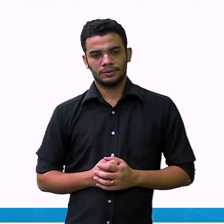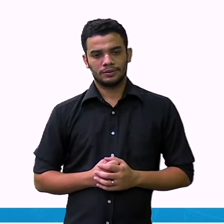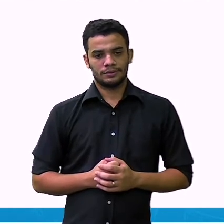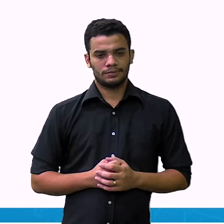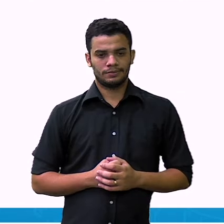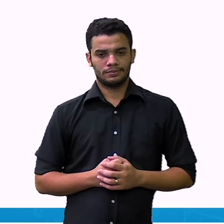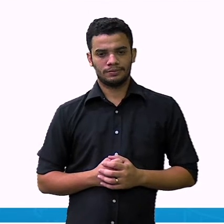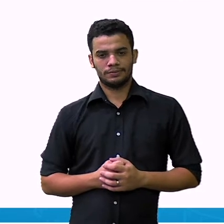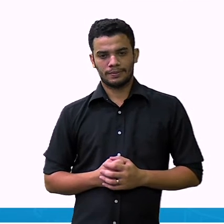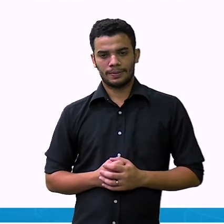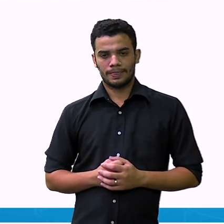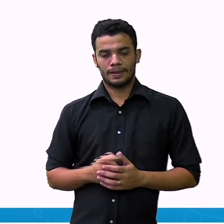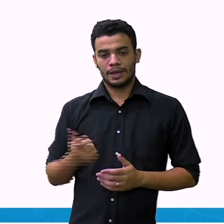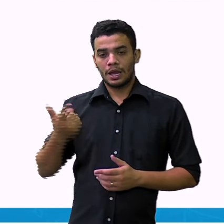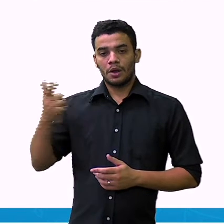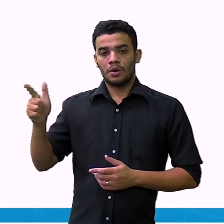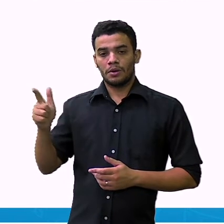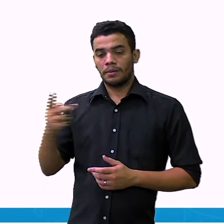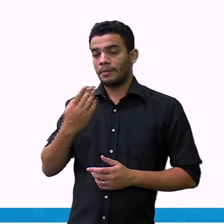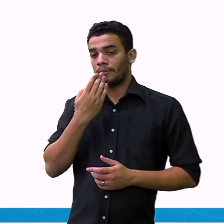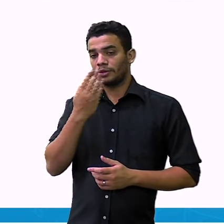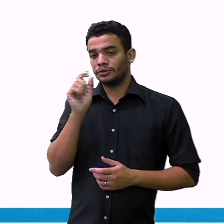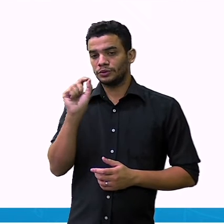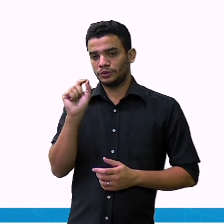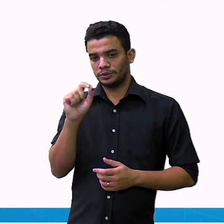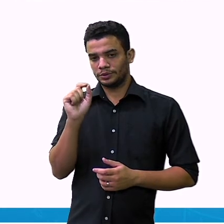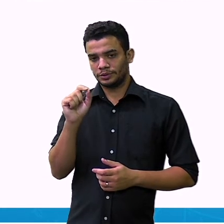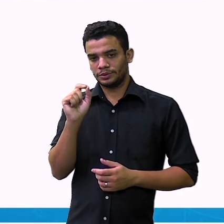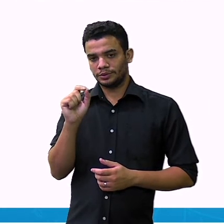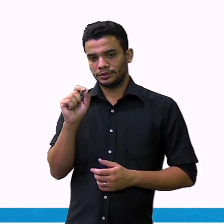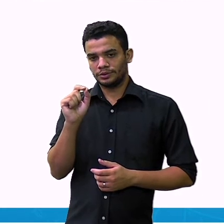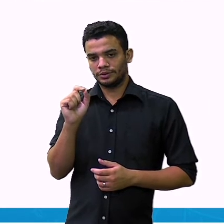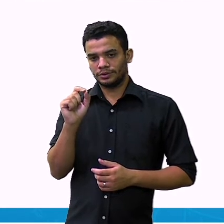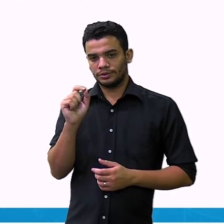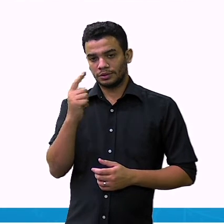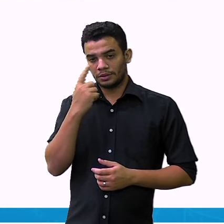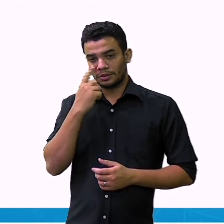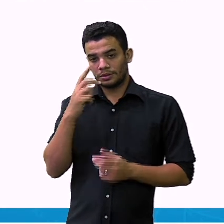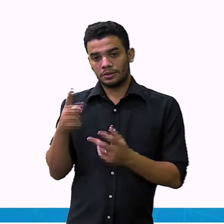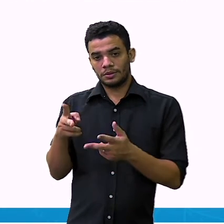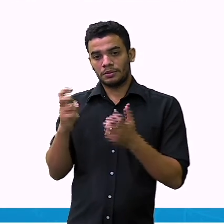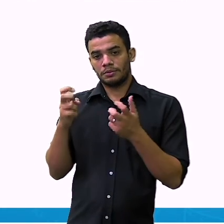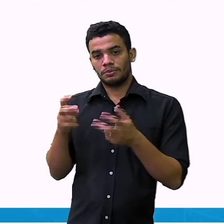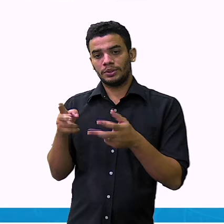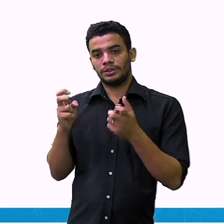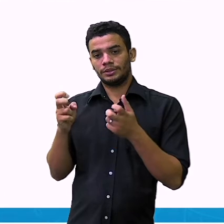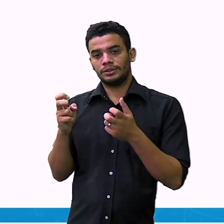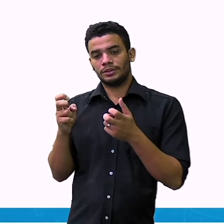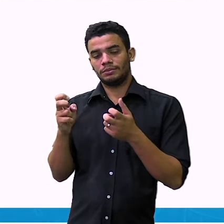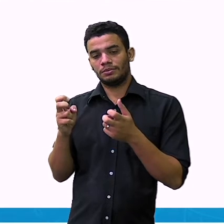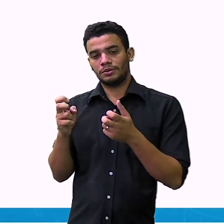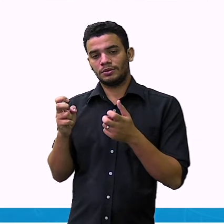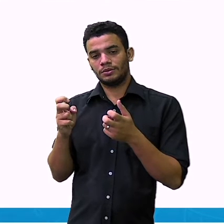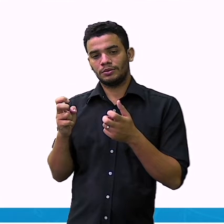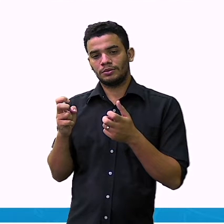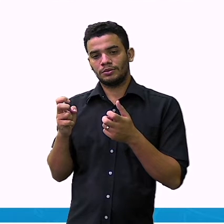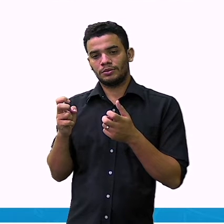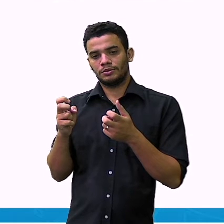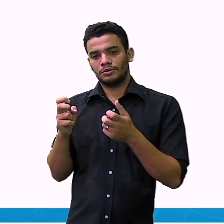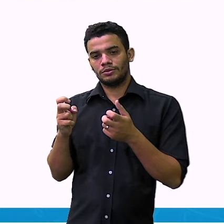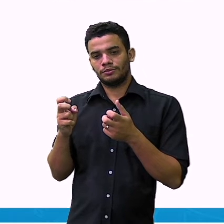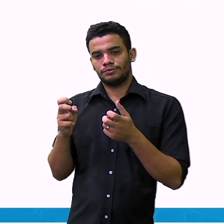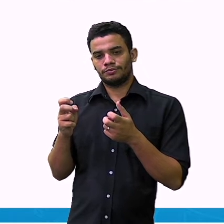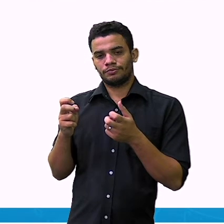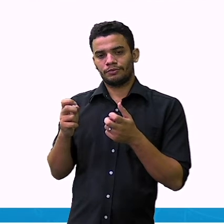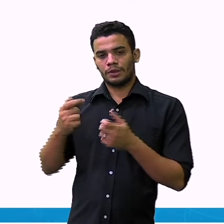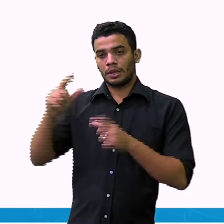o total. Então, 2 carros amarelos. Já na nossa segunda linha,